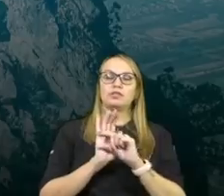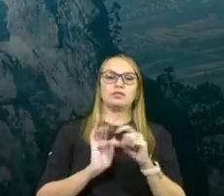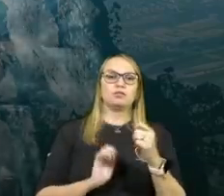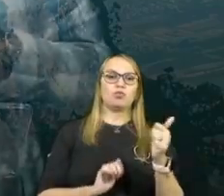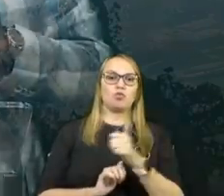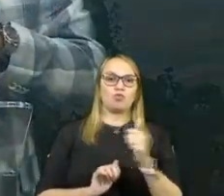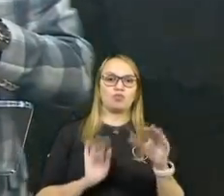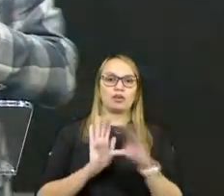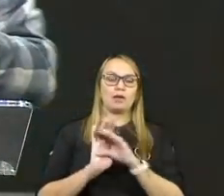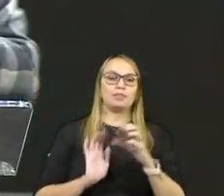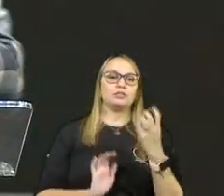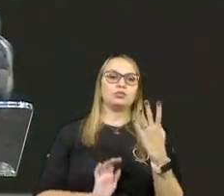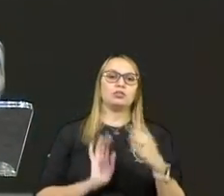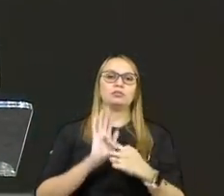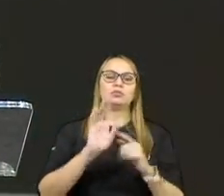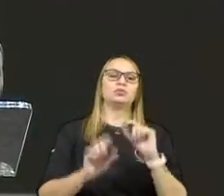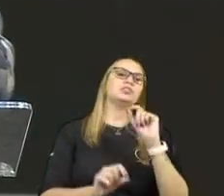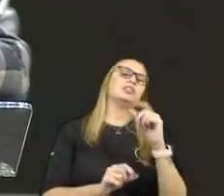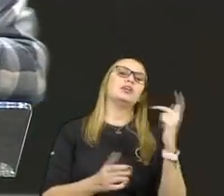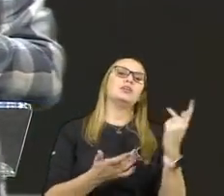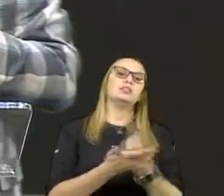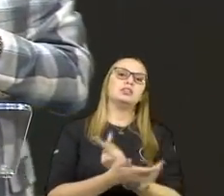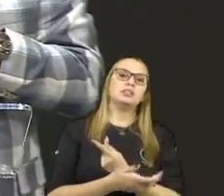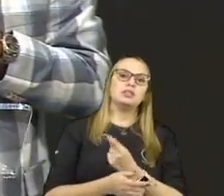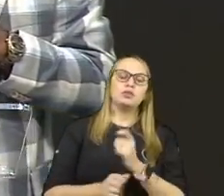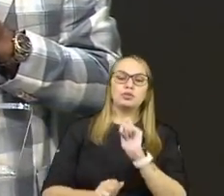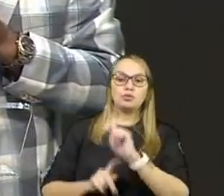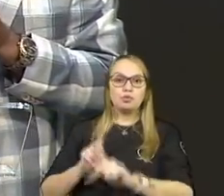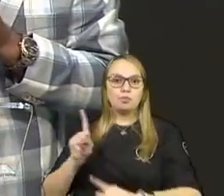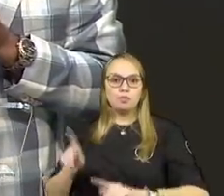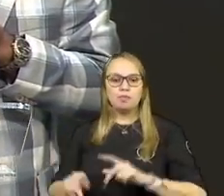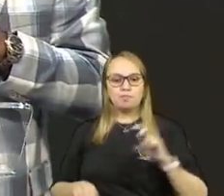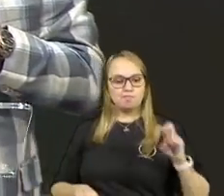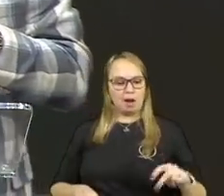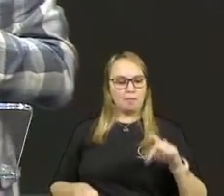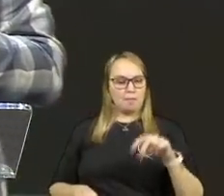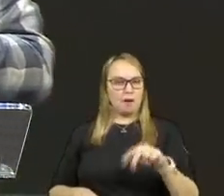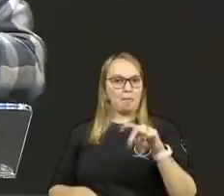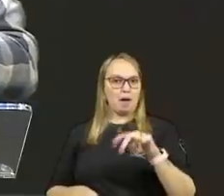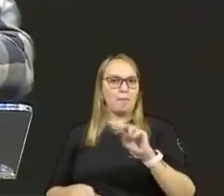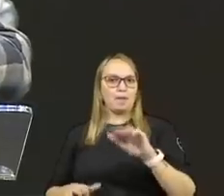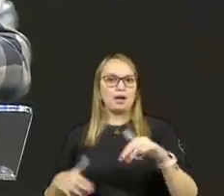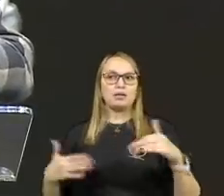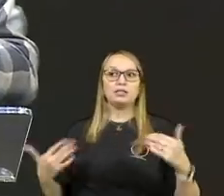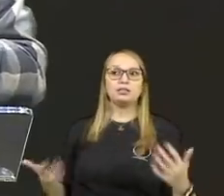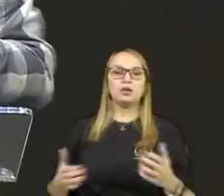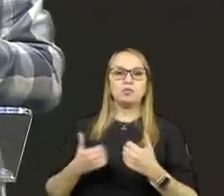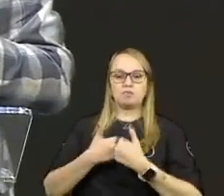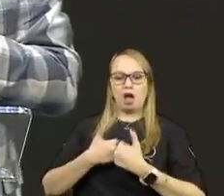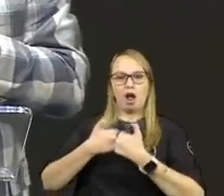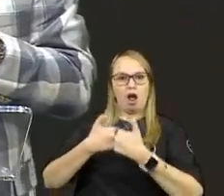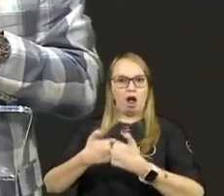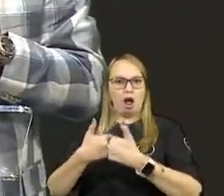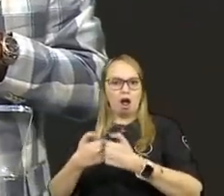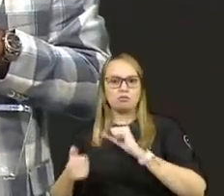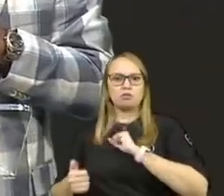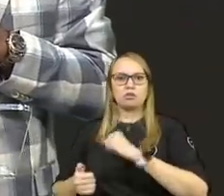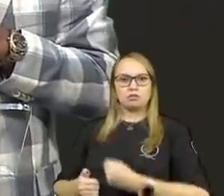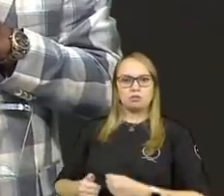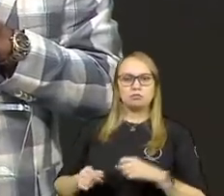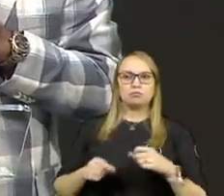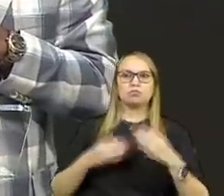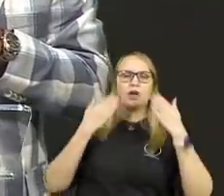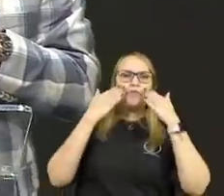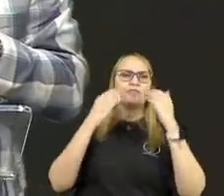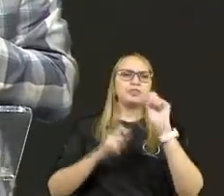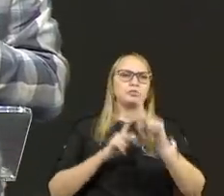capítulo 4. E sucedeu que assim que todo o povo acabou de passar, então passou a arca do Senhor e os sacerdotes à vista do